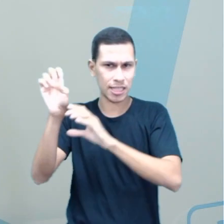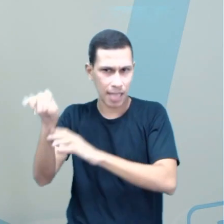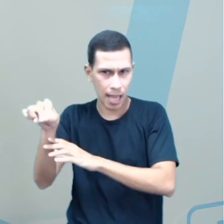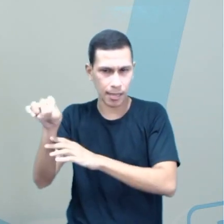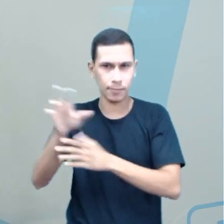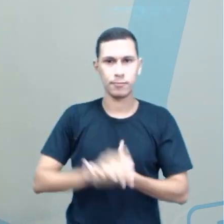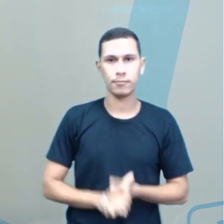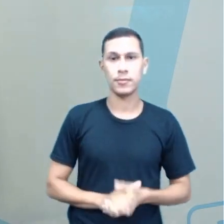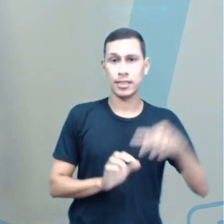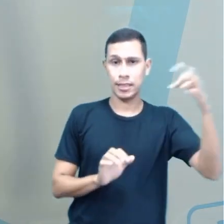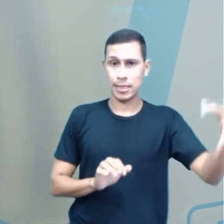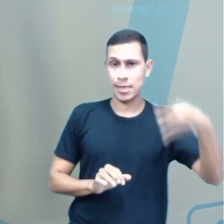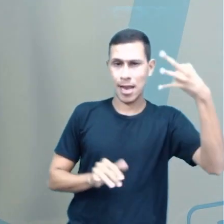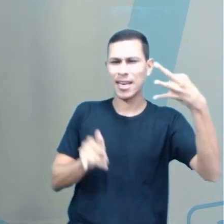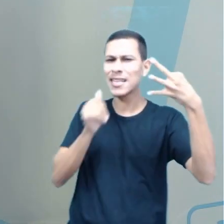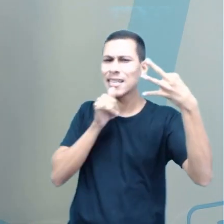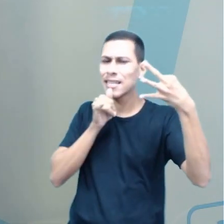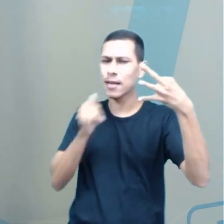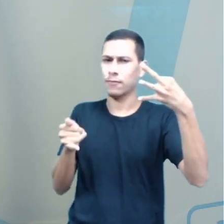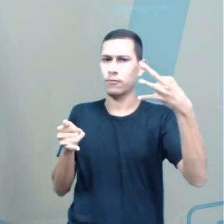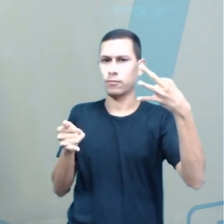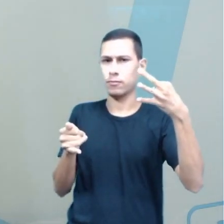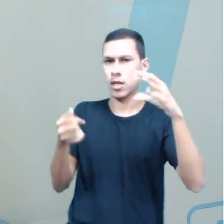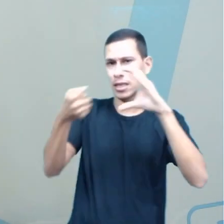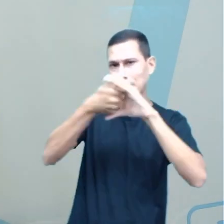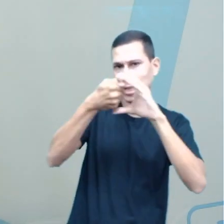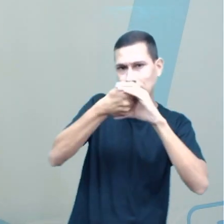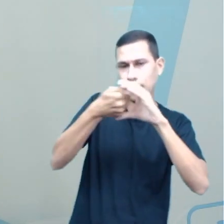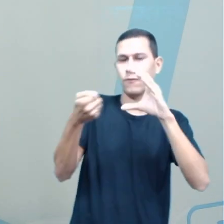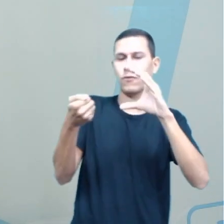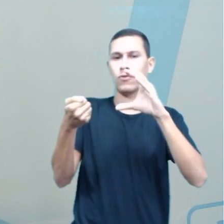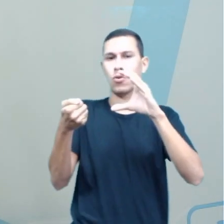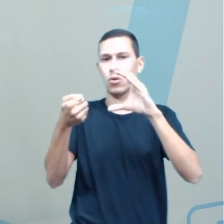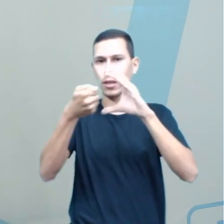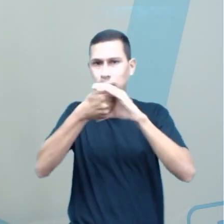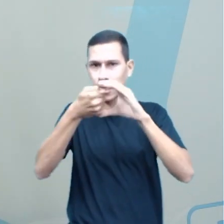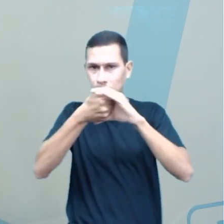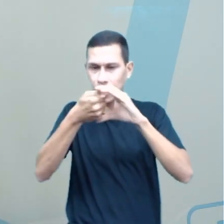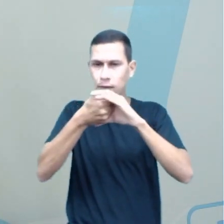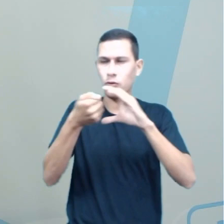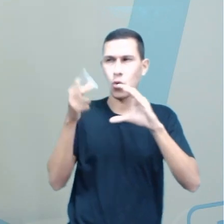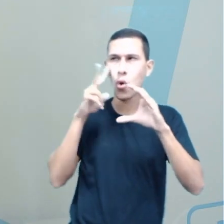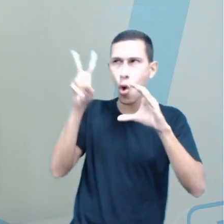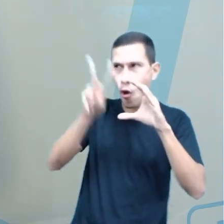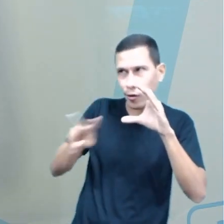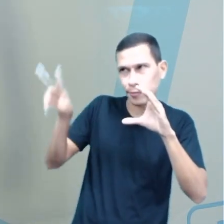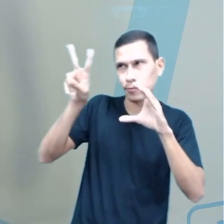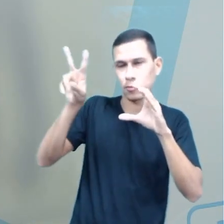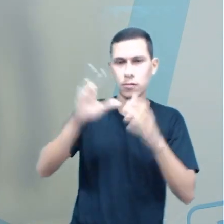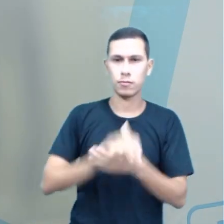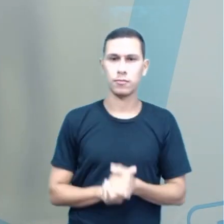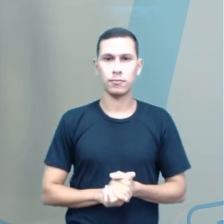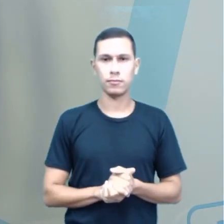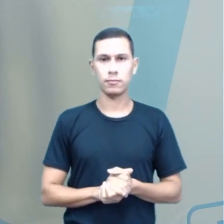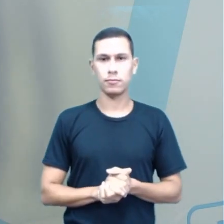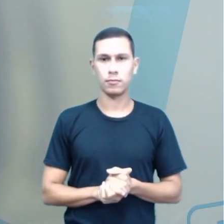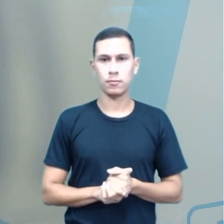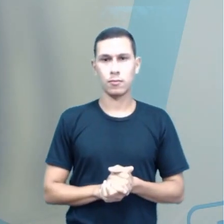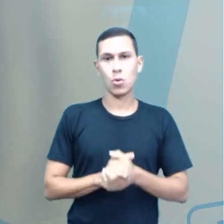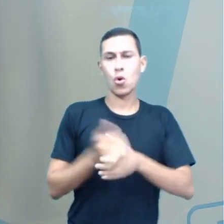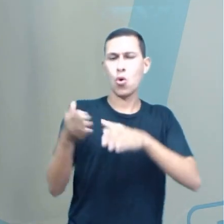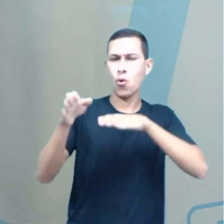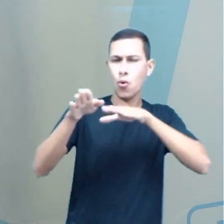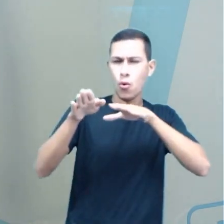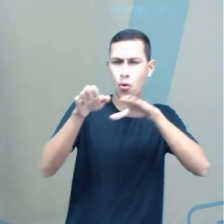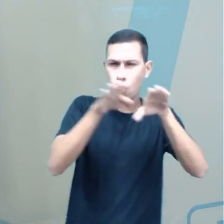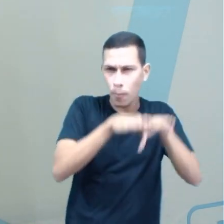o adjetivo easy, que acaba em Y, e antes do Y tem uma consoante. O que a gente faz nesse caso, no comparativo de